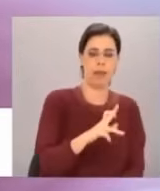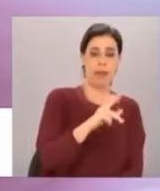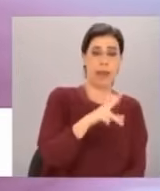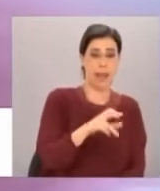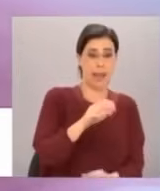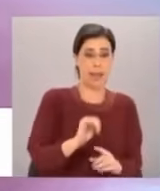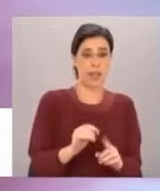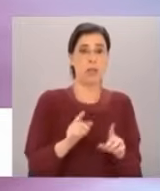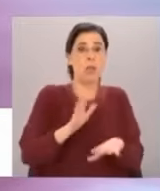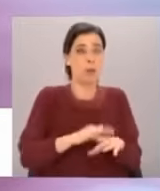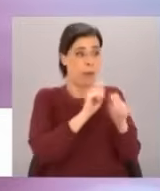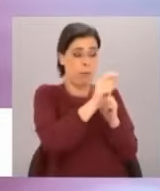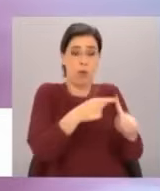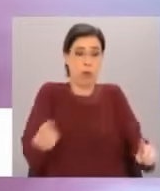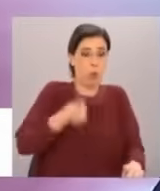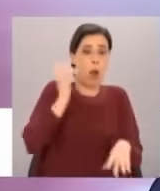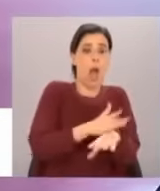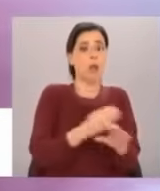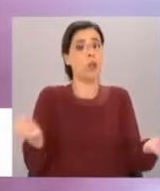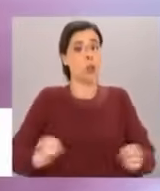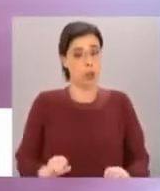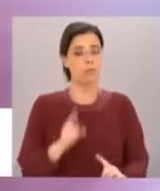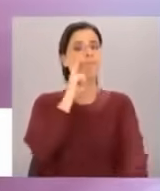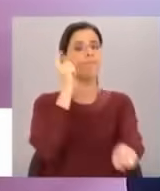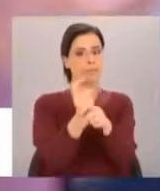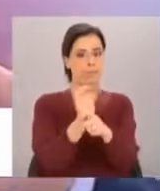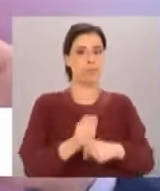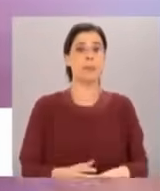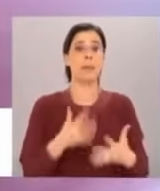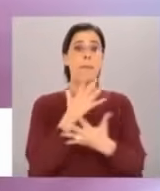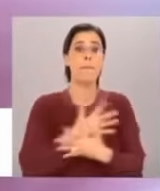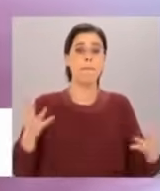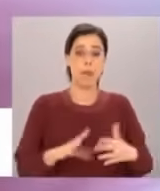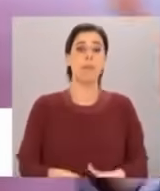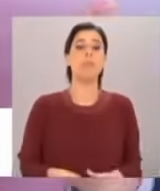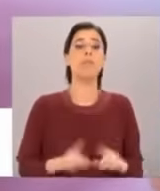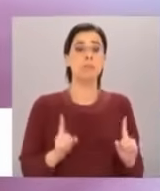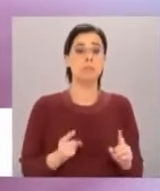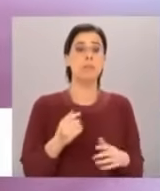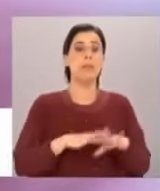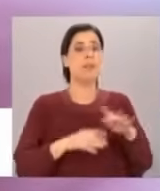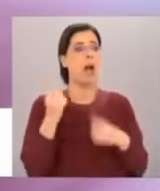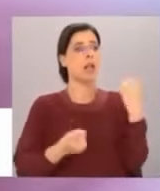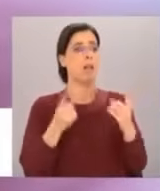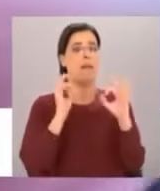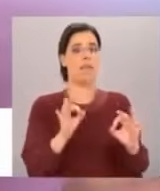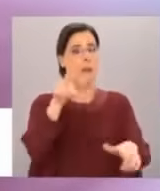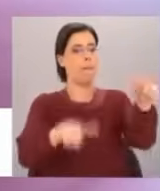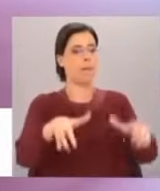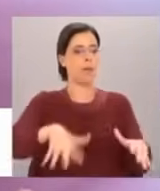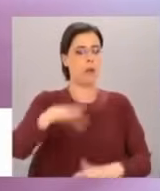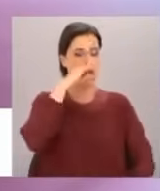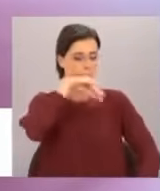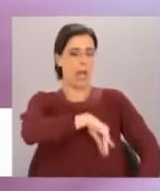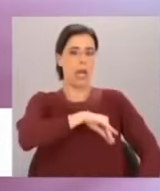o RS que não foi por ter havido contribuições prévios e vamos exigir na grande maioria dos casos que haja uma contribuição para a comunidade não faz sentido